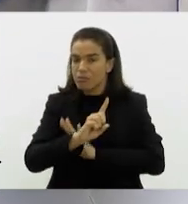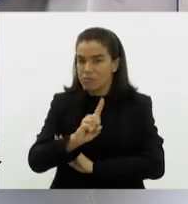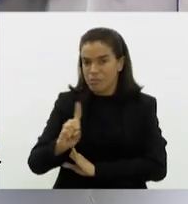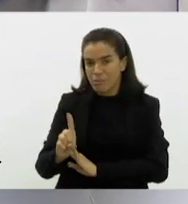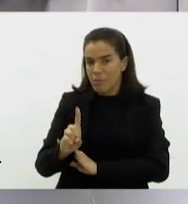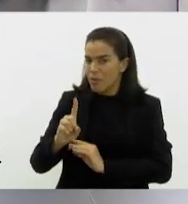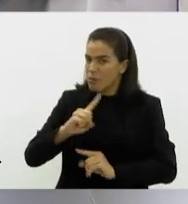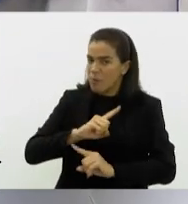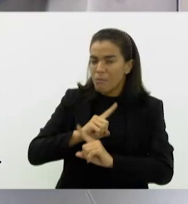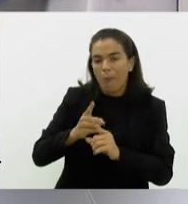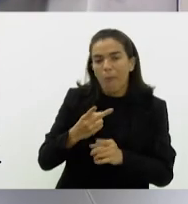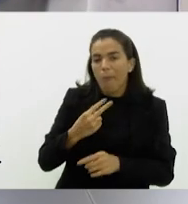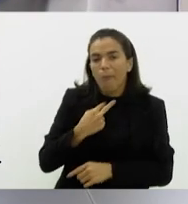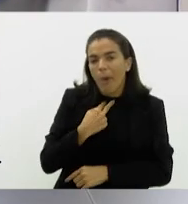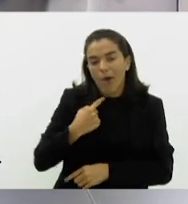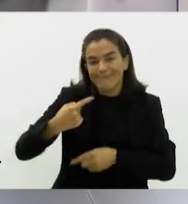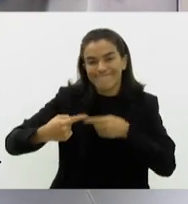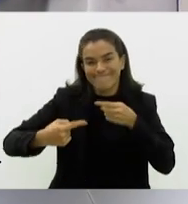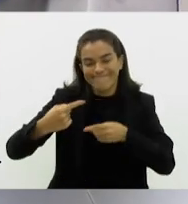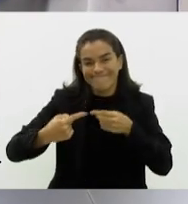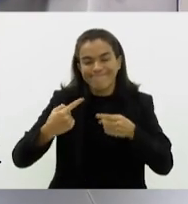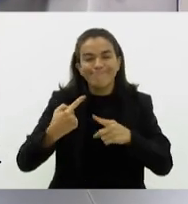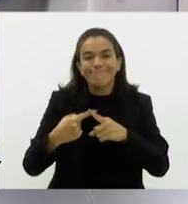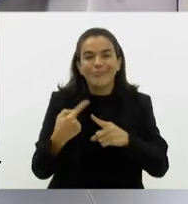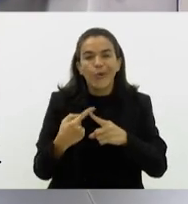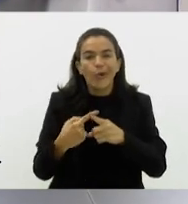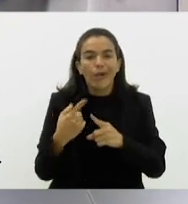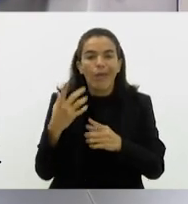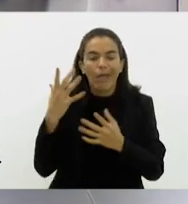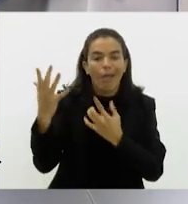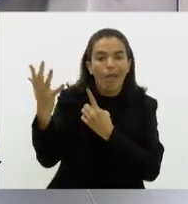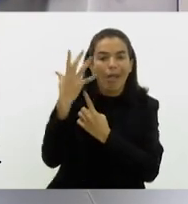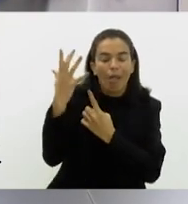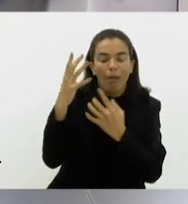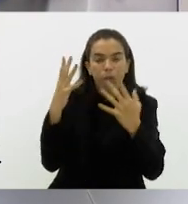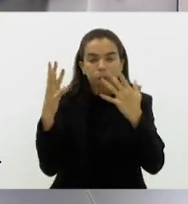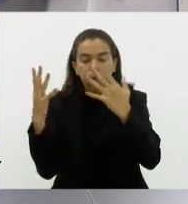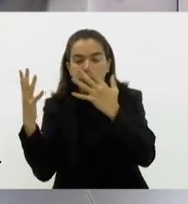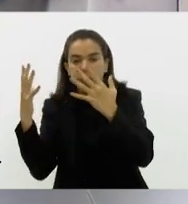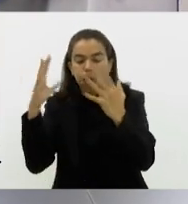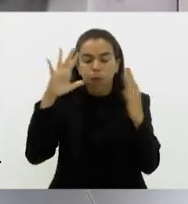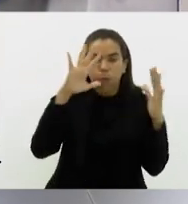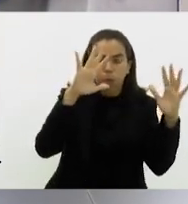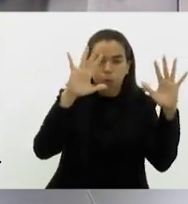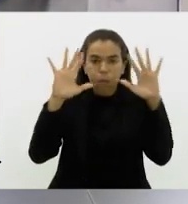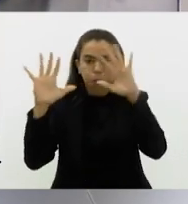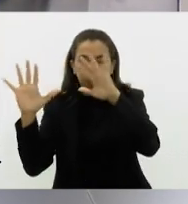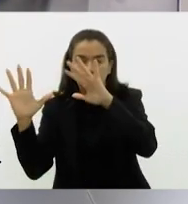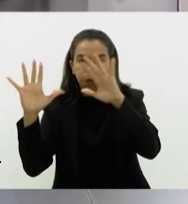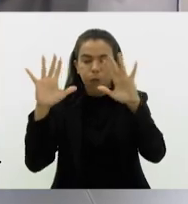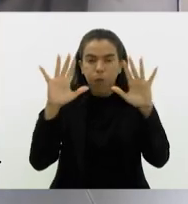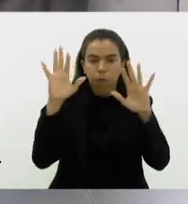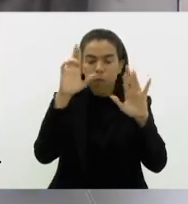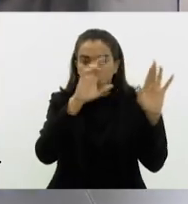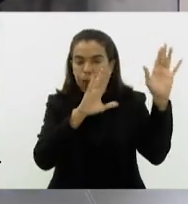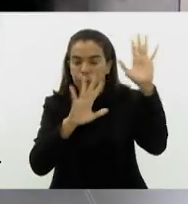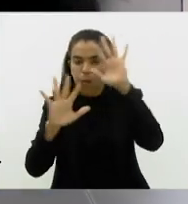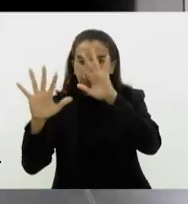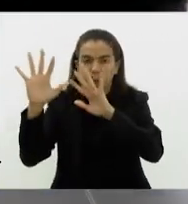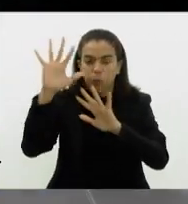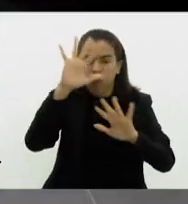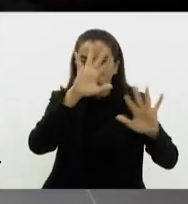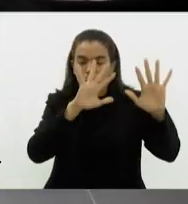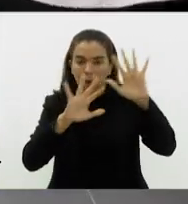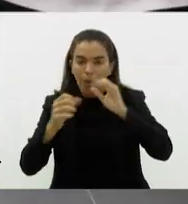mas não podem ser discutidas porque influencia na capacidade do condutor. Ponto. É, sob o ponto de vista da regulamentação do